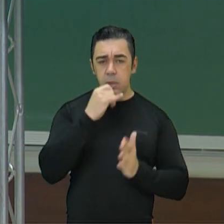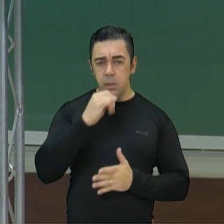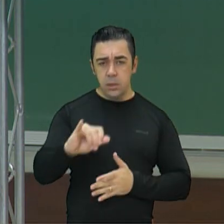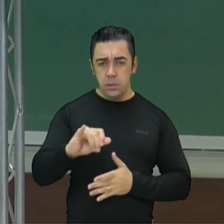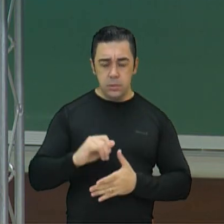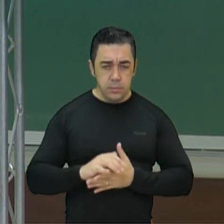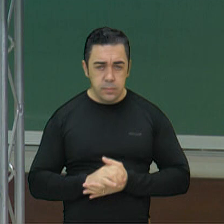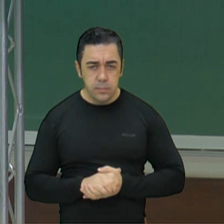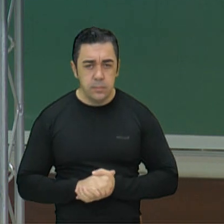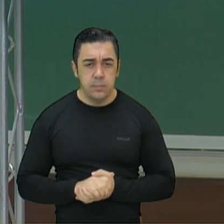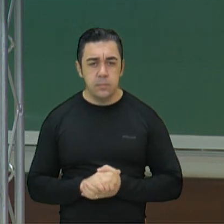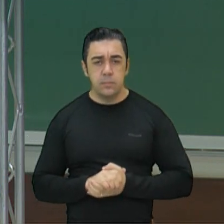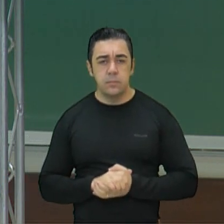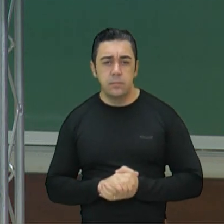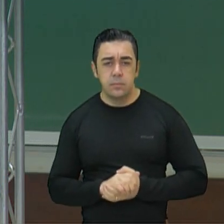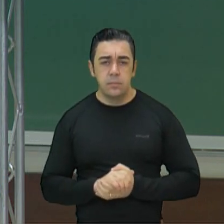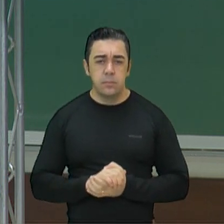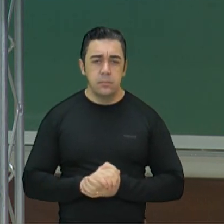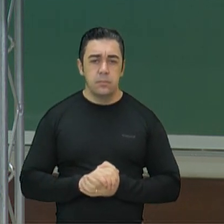energia.